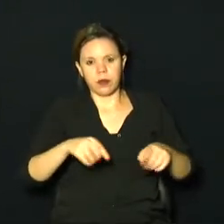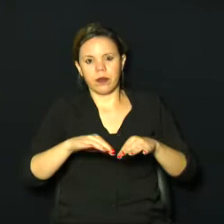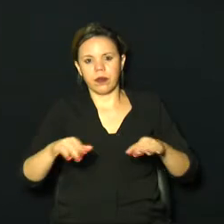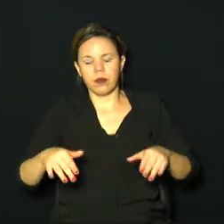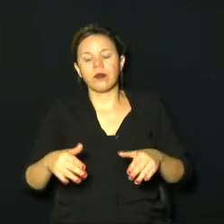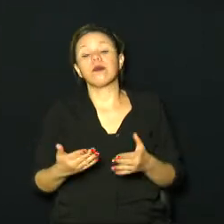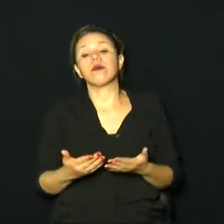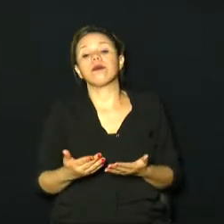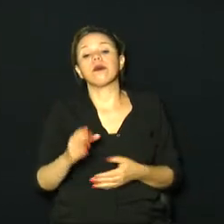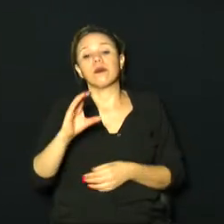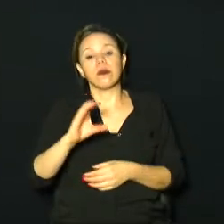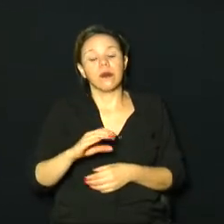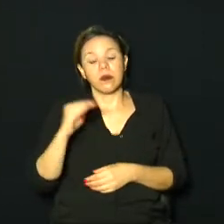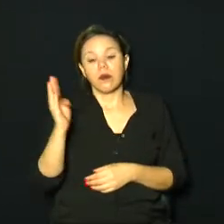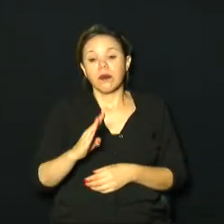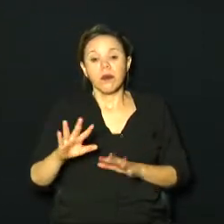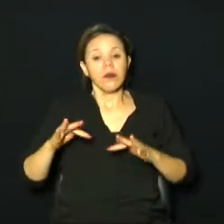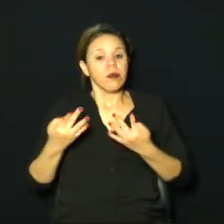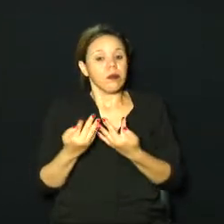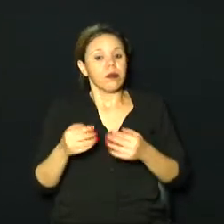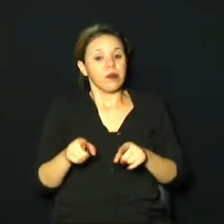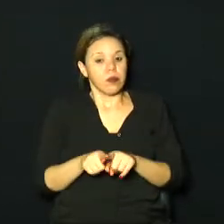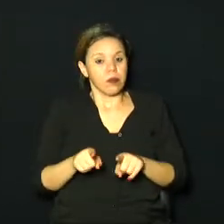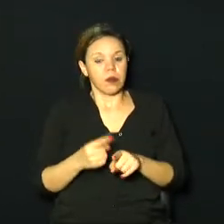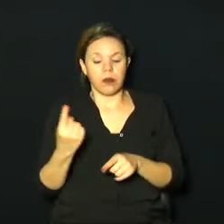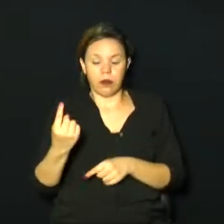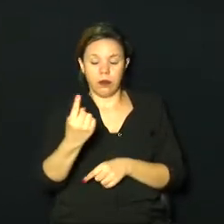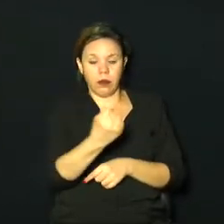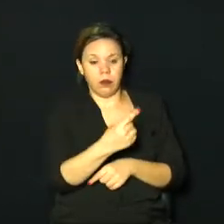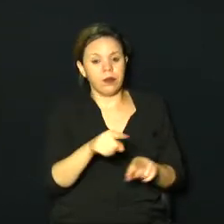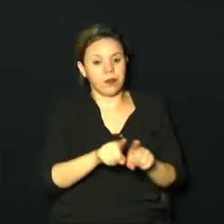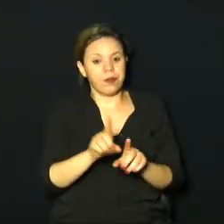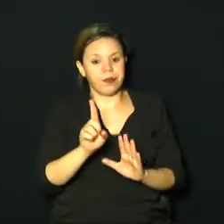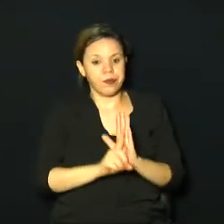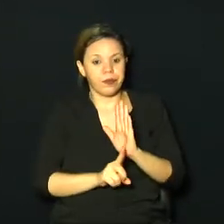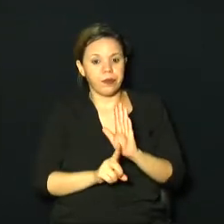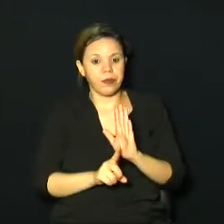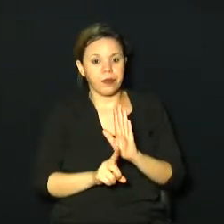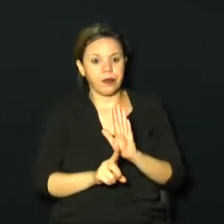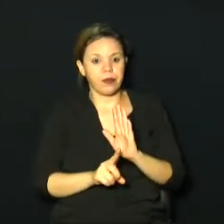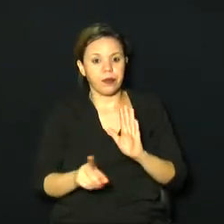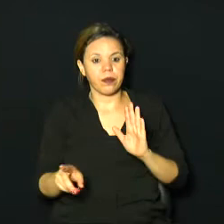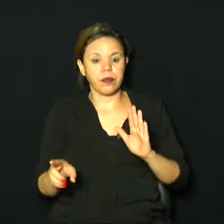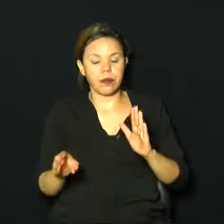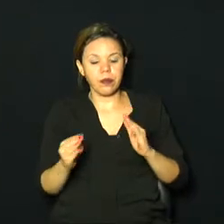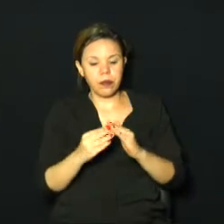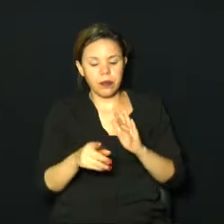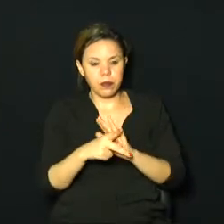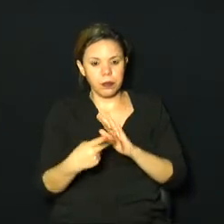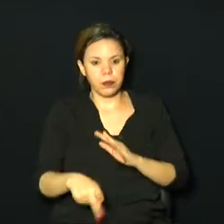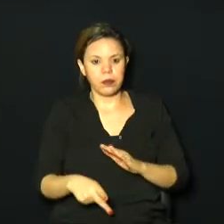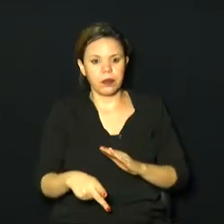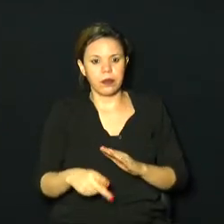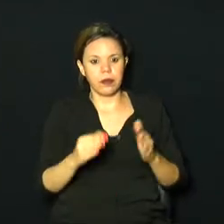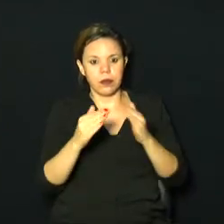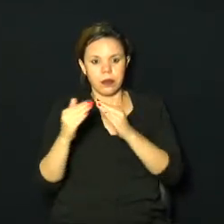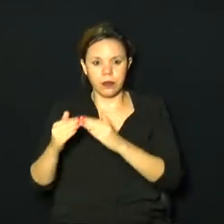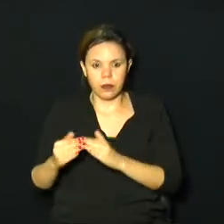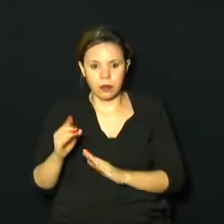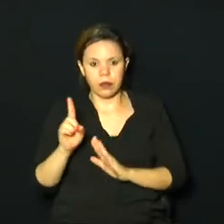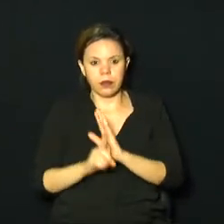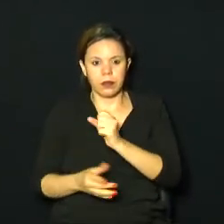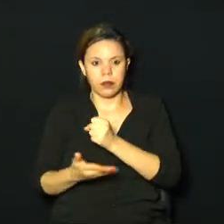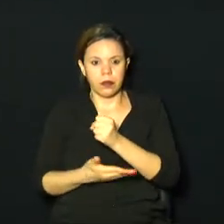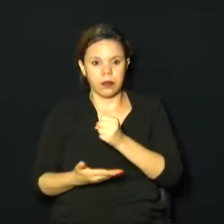Então, isso significa que, inclusive, as famílias ocupantes, cada uma delas também tem direito à sua propriedade. A moradia é um direito